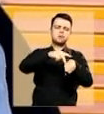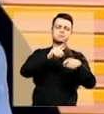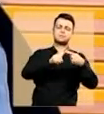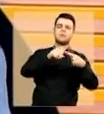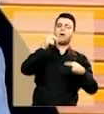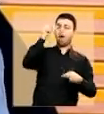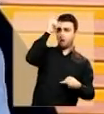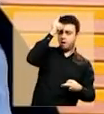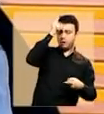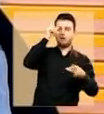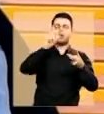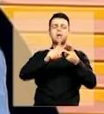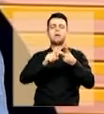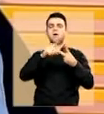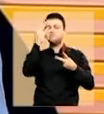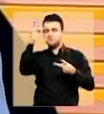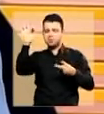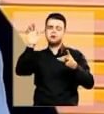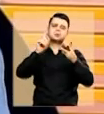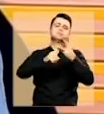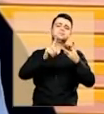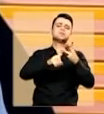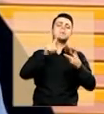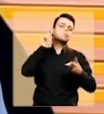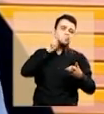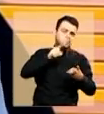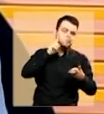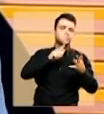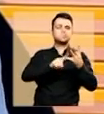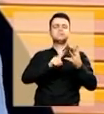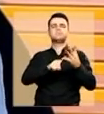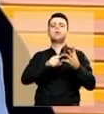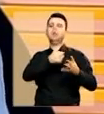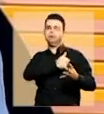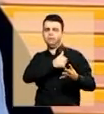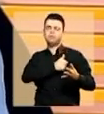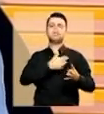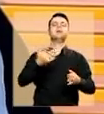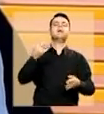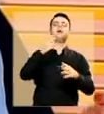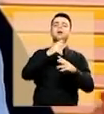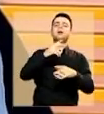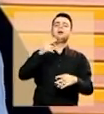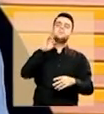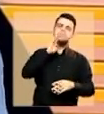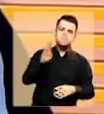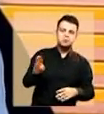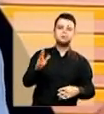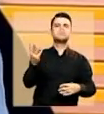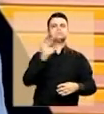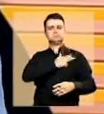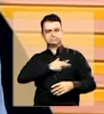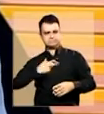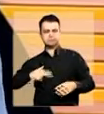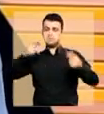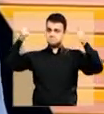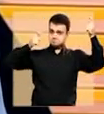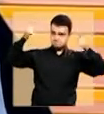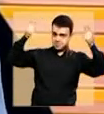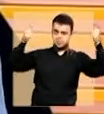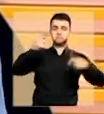França, Estados Unidos, Canadá, Bélgica, Argentina, Dinamarca, México,